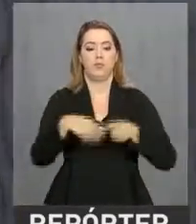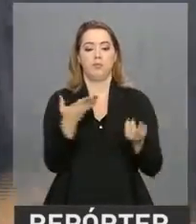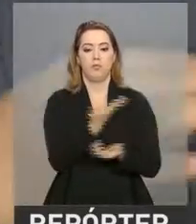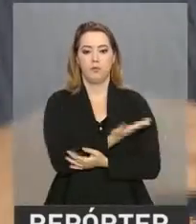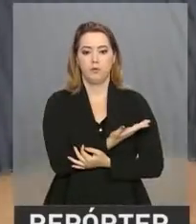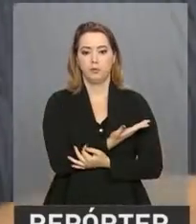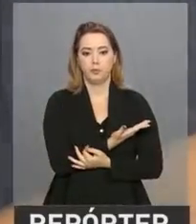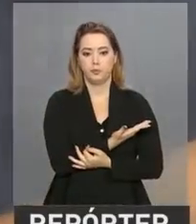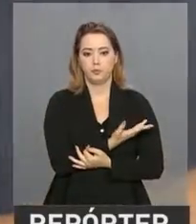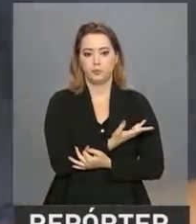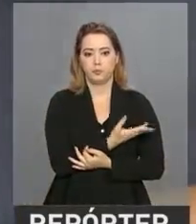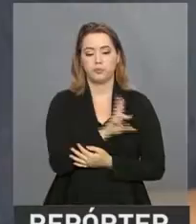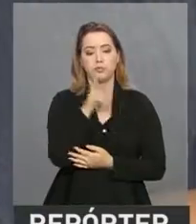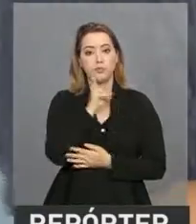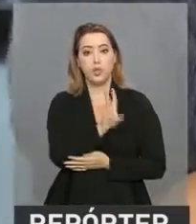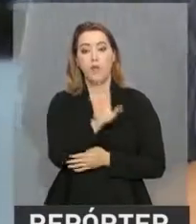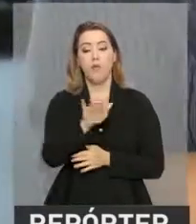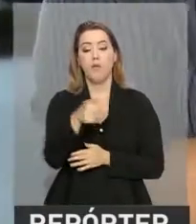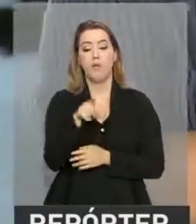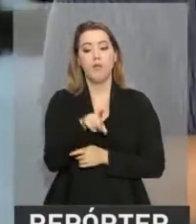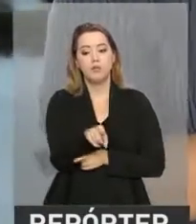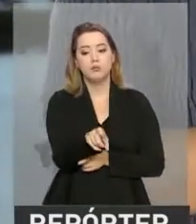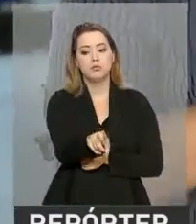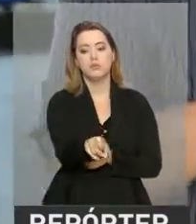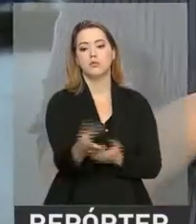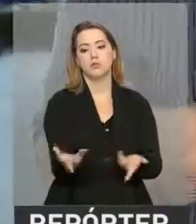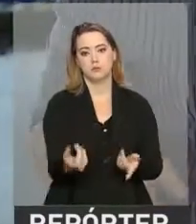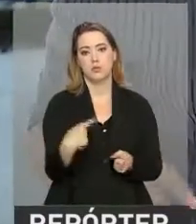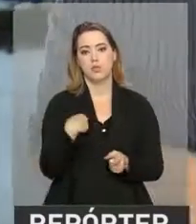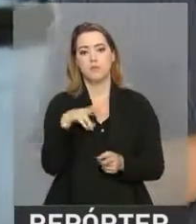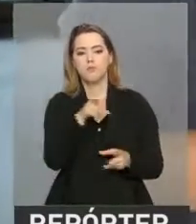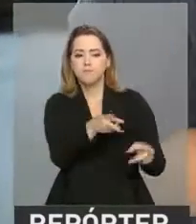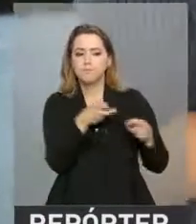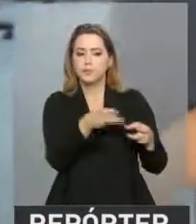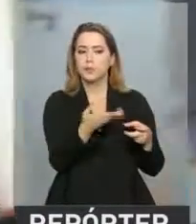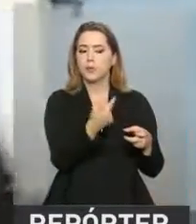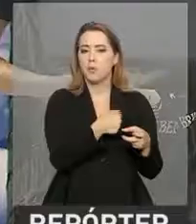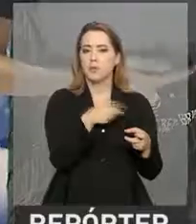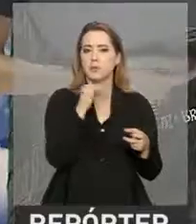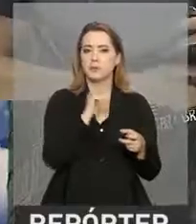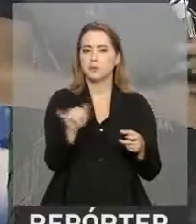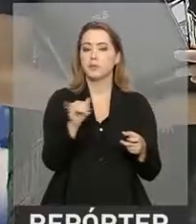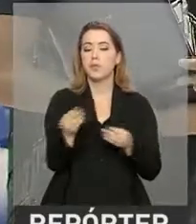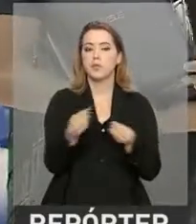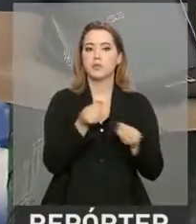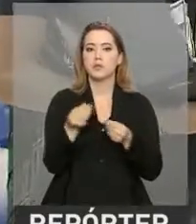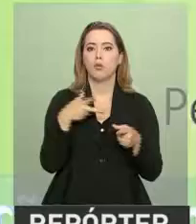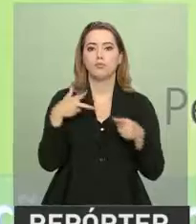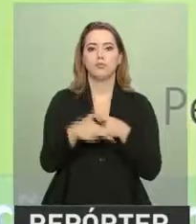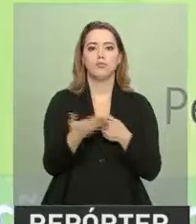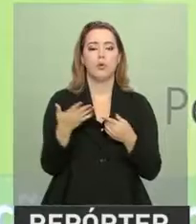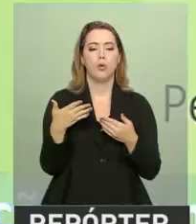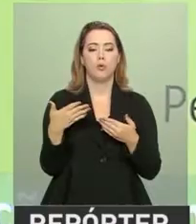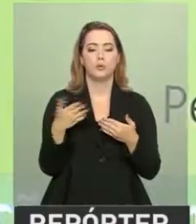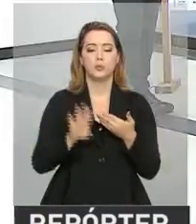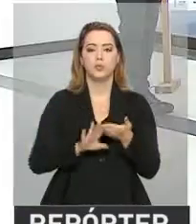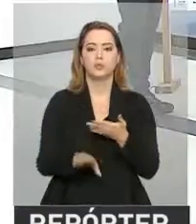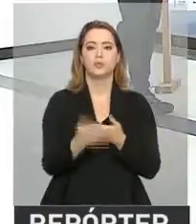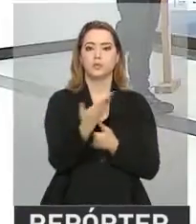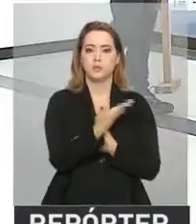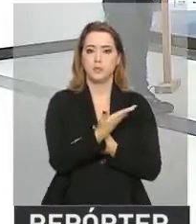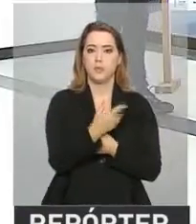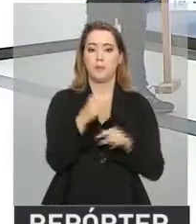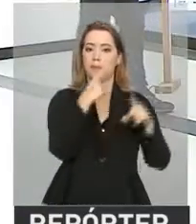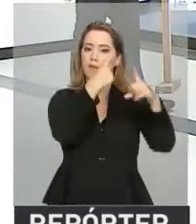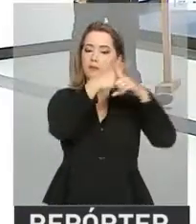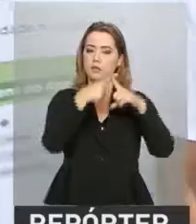sublinhou aí qual é a praga e ele retornou. A praga é o que é o esquisse, ele foi identificado com sucesso. É a Hackathon Embrapa, uma maratona